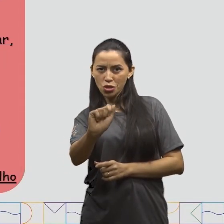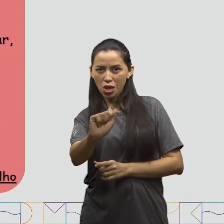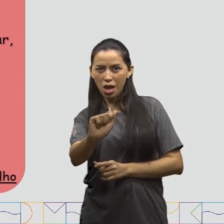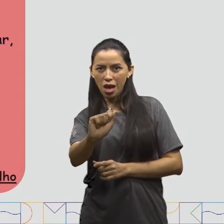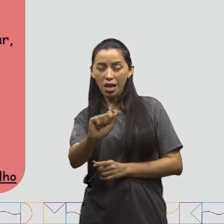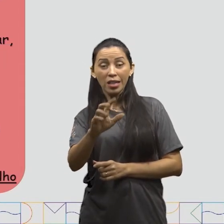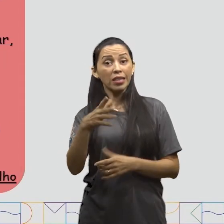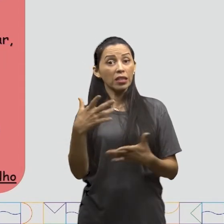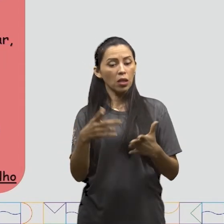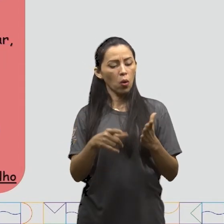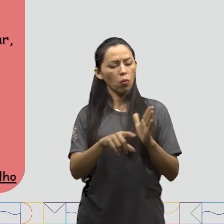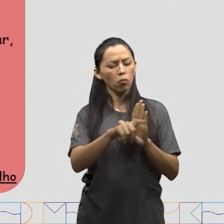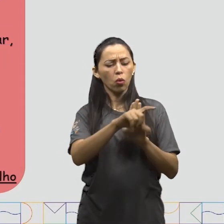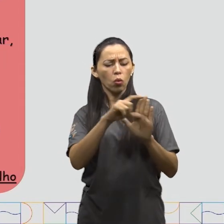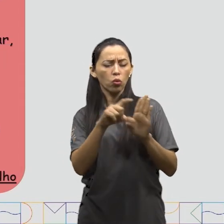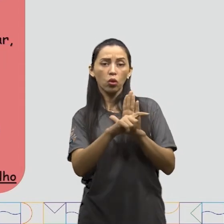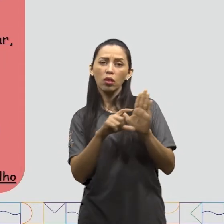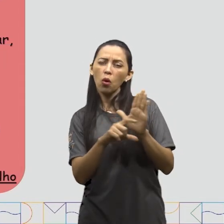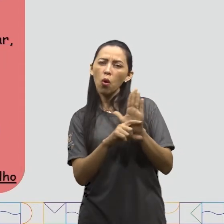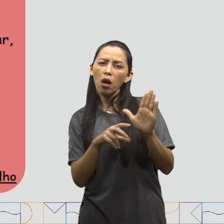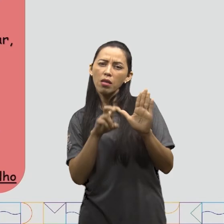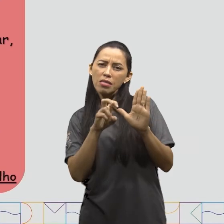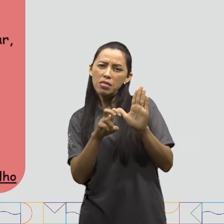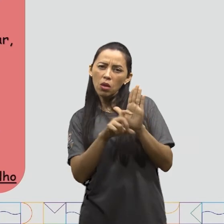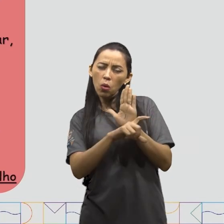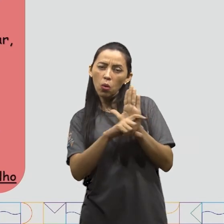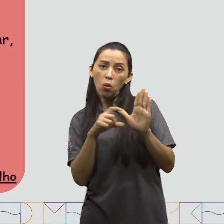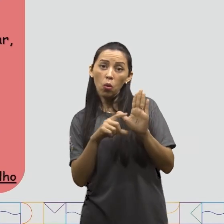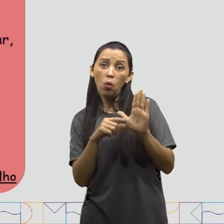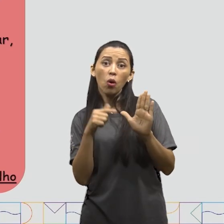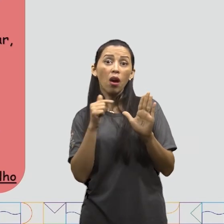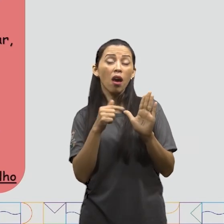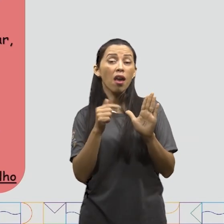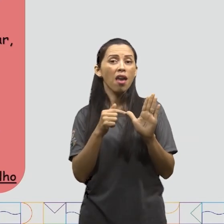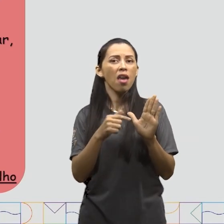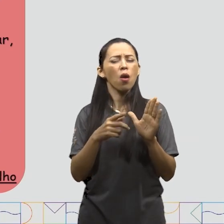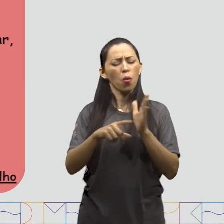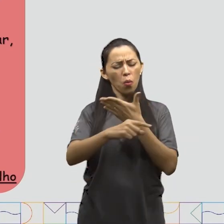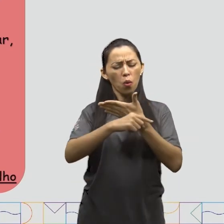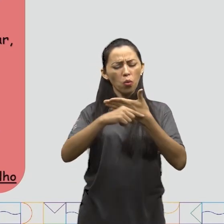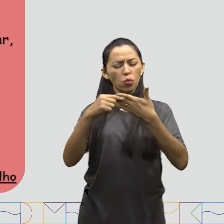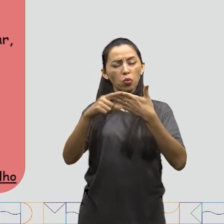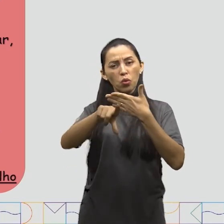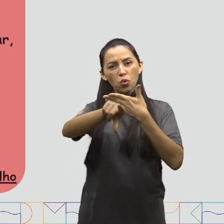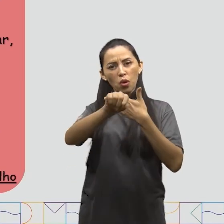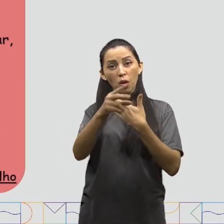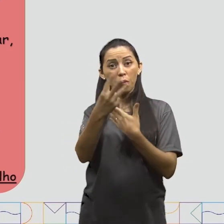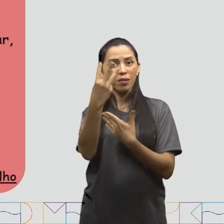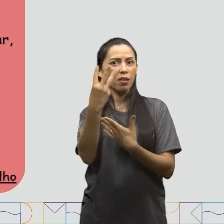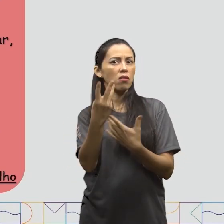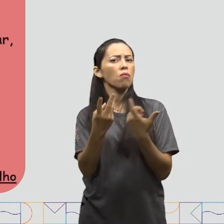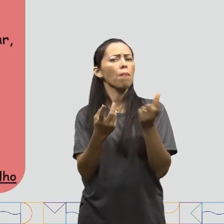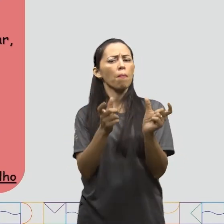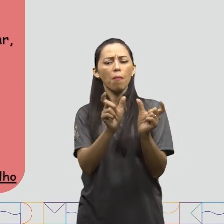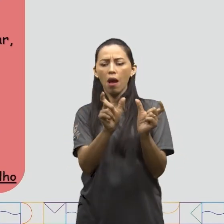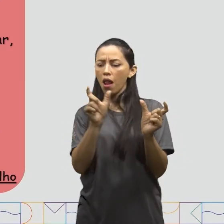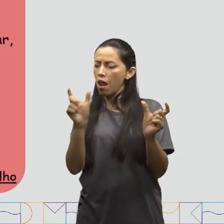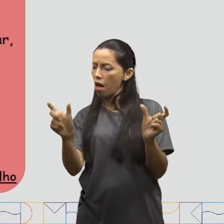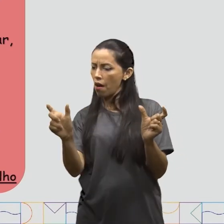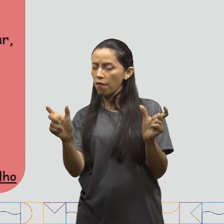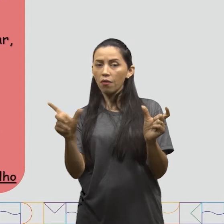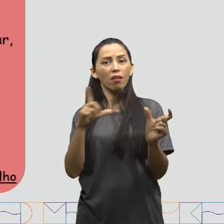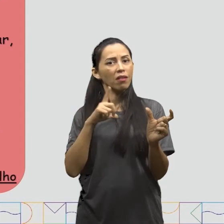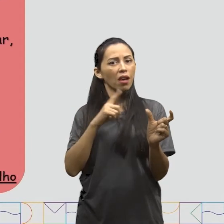estrofe, que sua jaula seja uma janela, o autor trouxe 3 palavras que possuem a